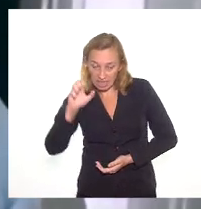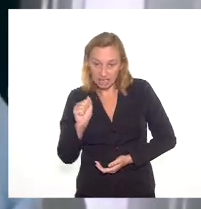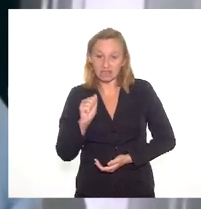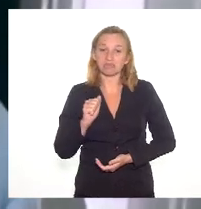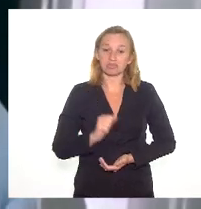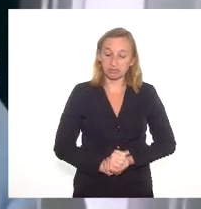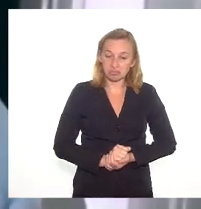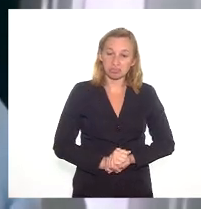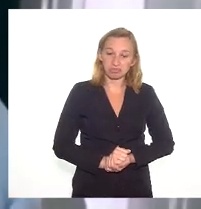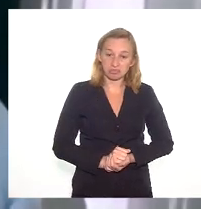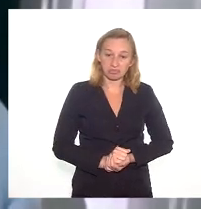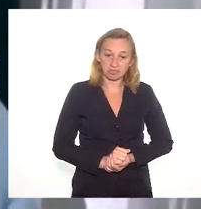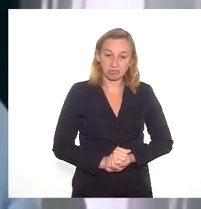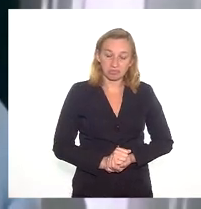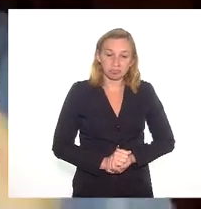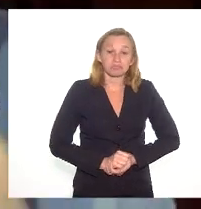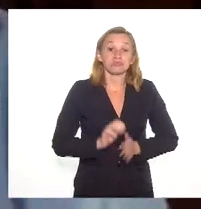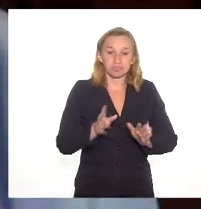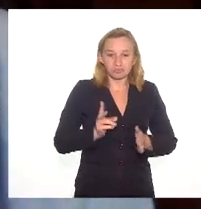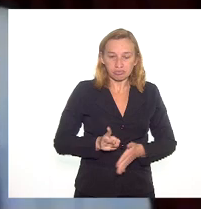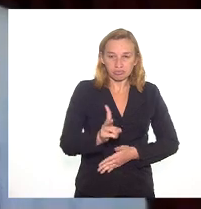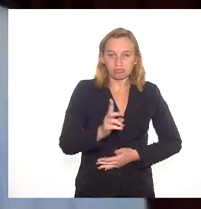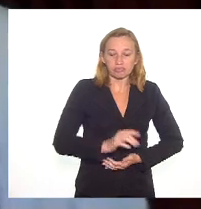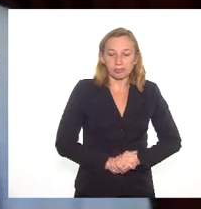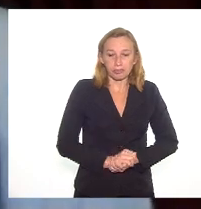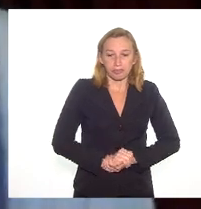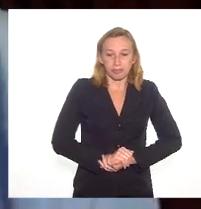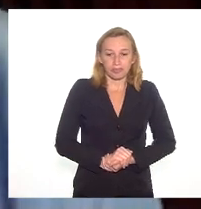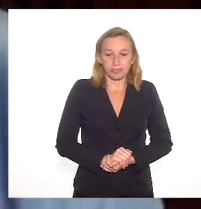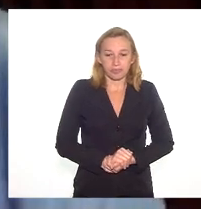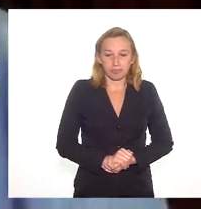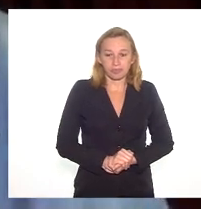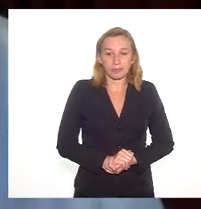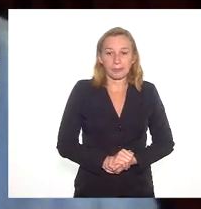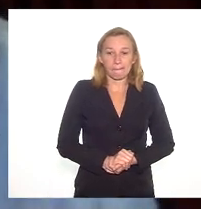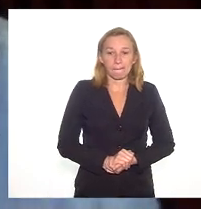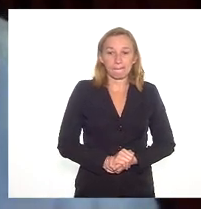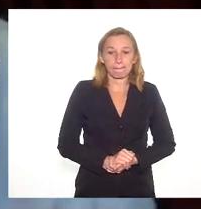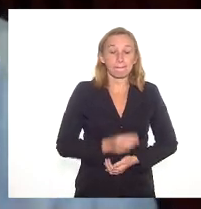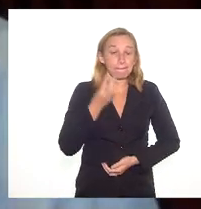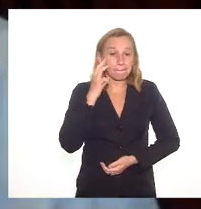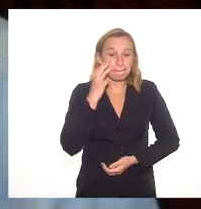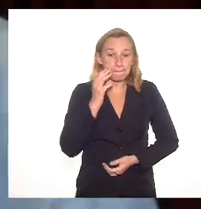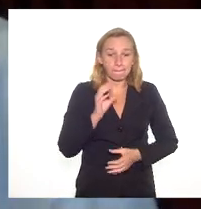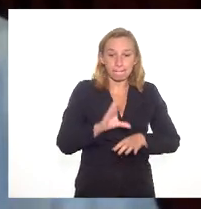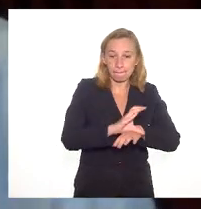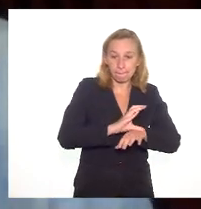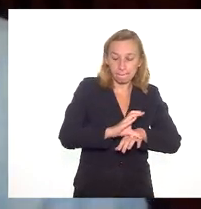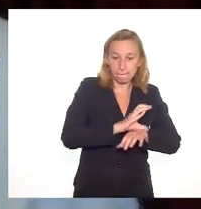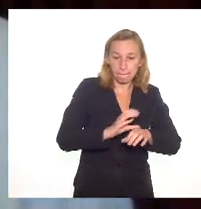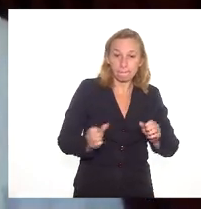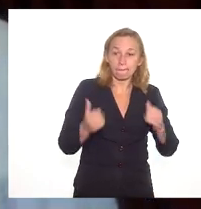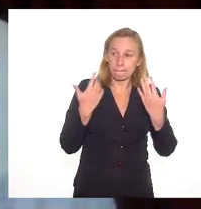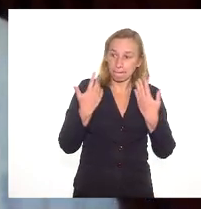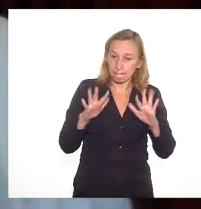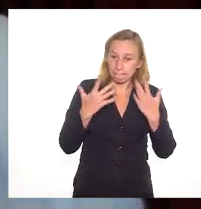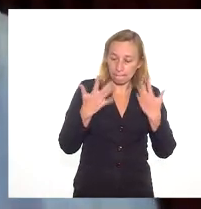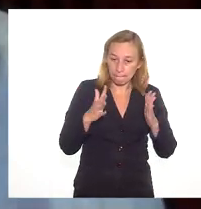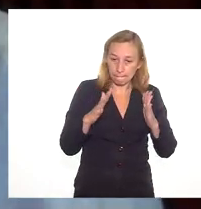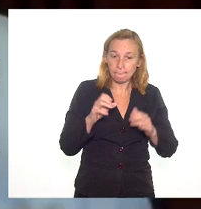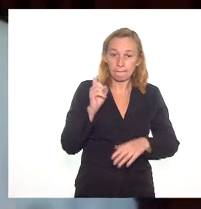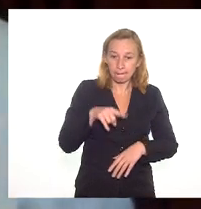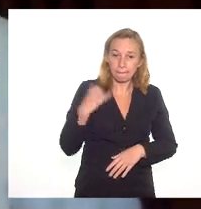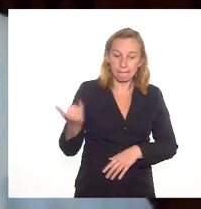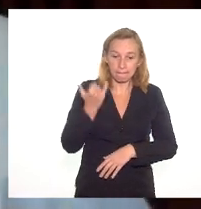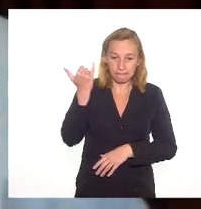dramático. Então, vamos em frente. Então, Valdec, parecer pela constitucionalidade, parabéns, a medida é